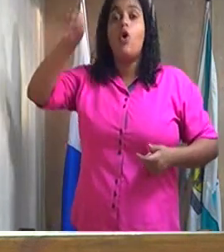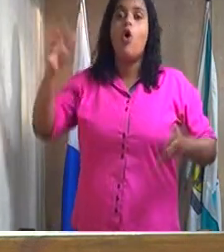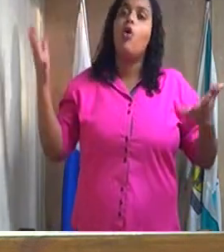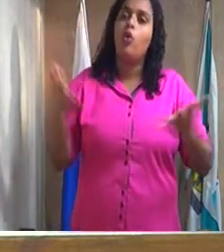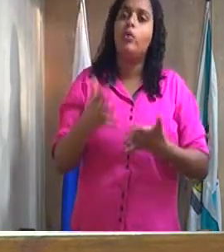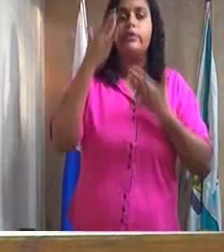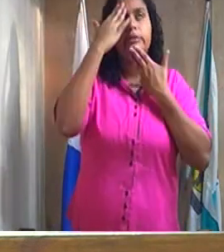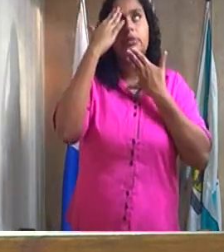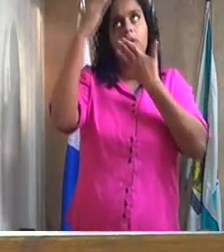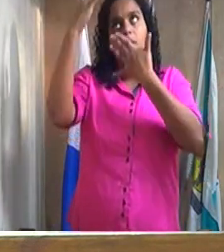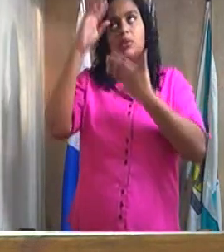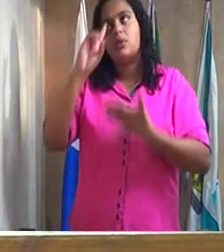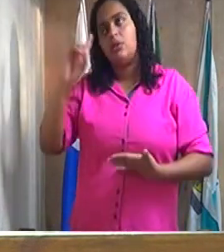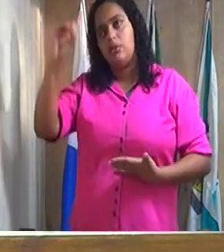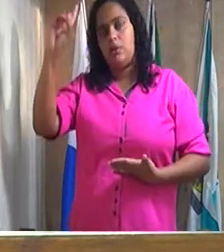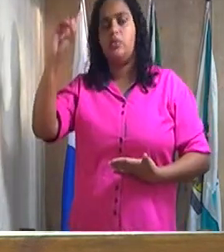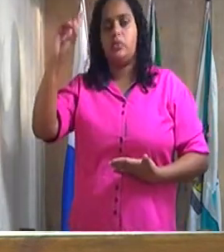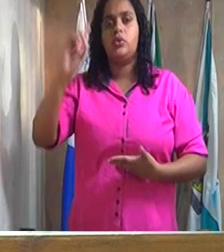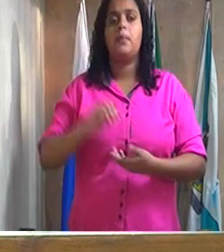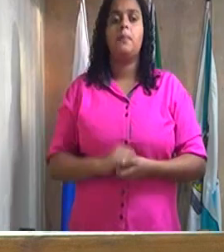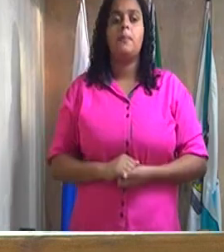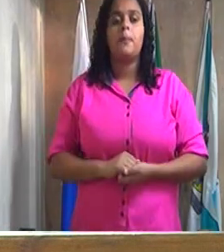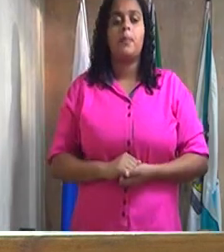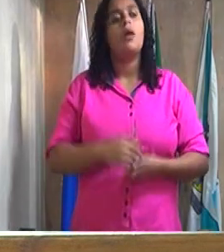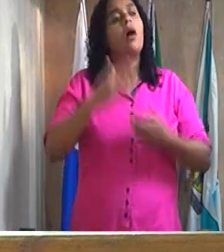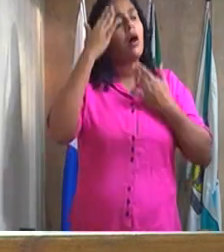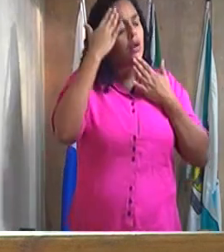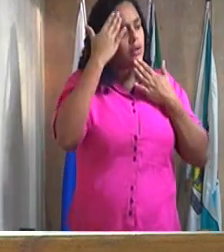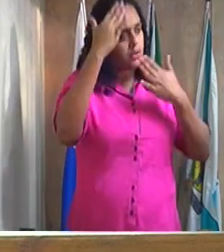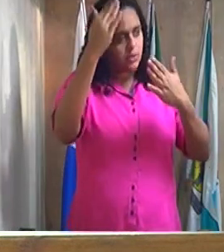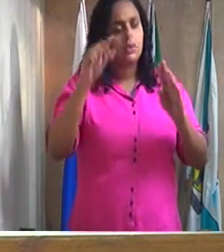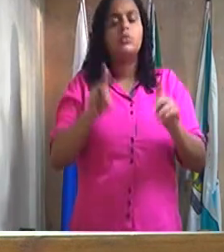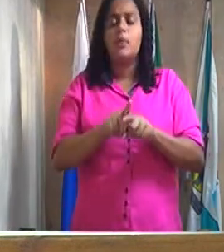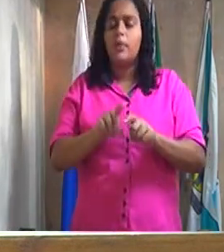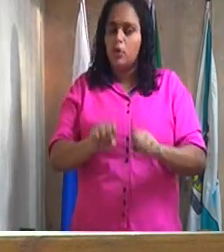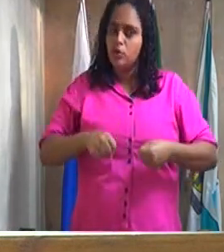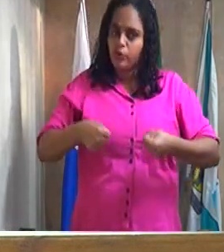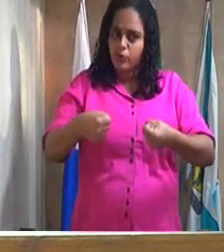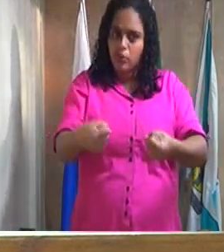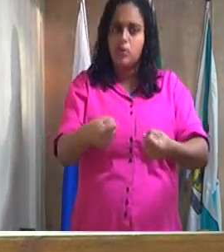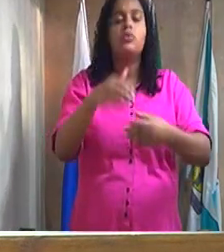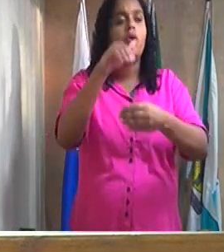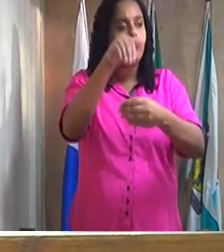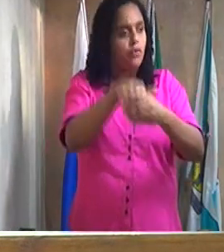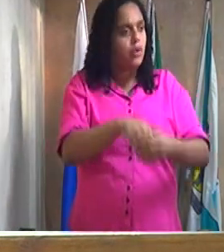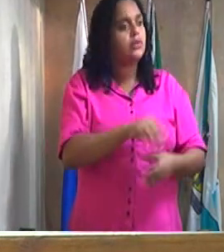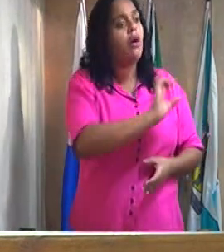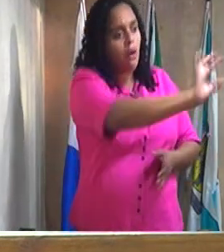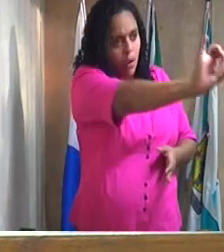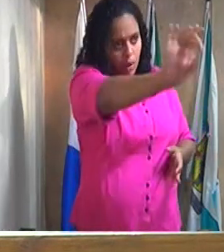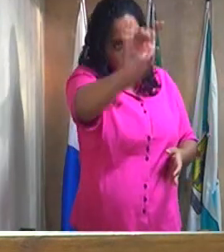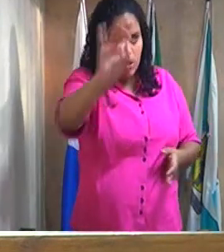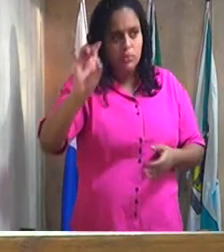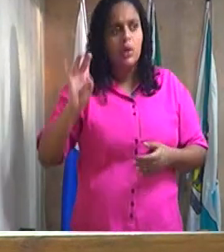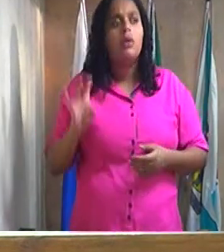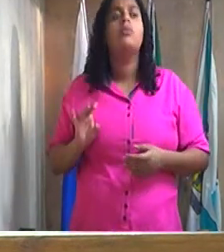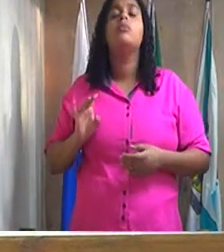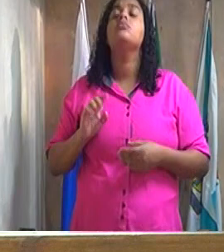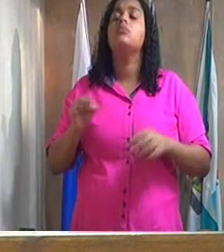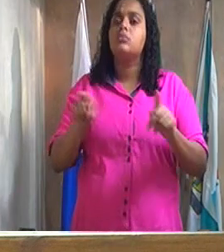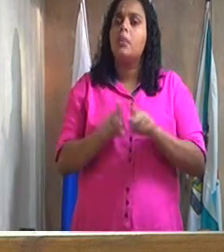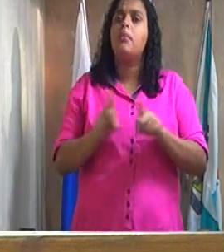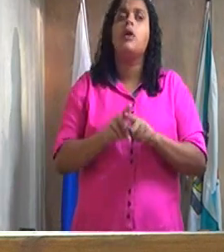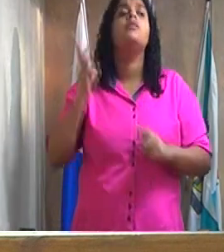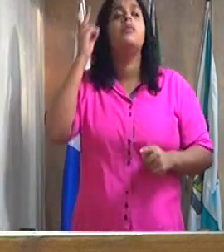Deus, graças ao esforço do prefeito e graças ao voto de cada um parlamentar que essa noite de hoje, nós